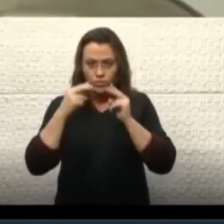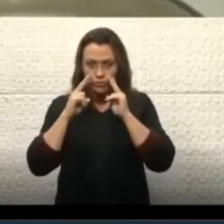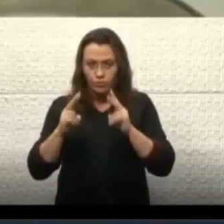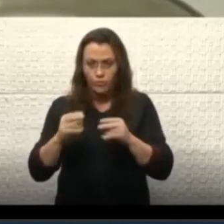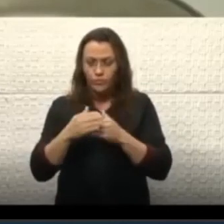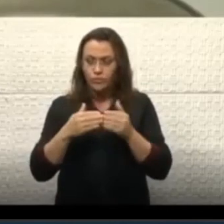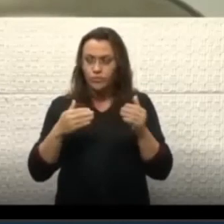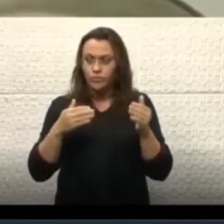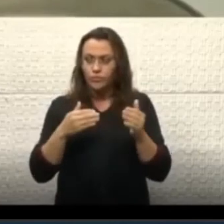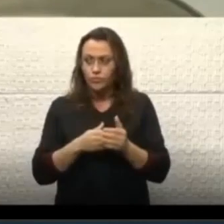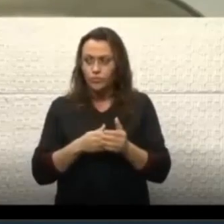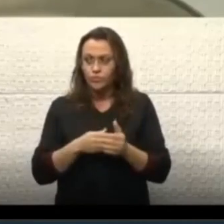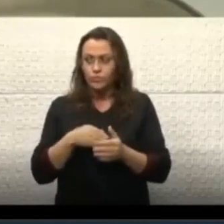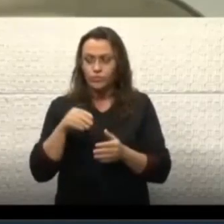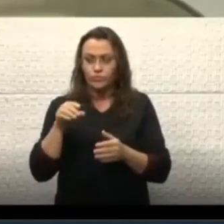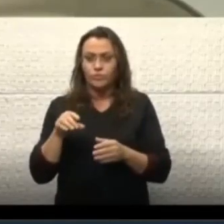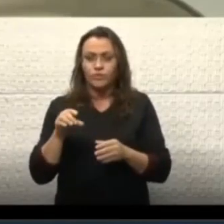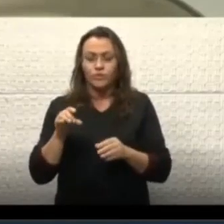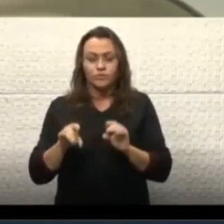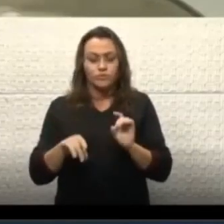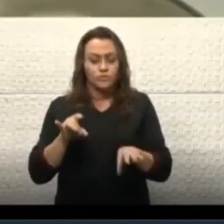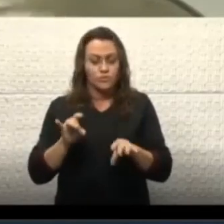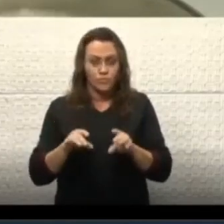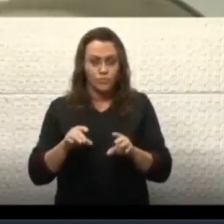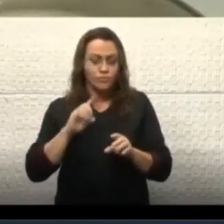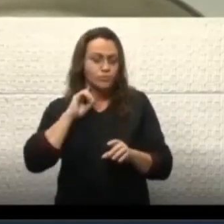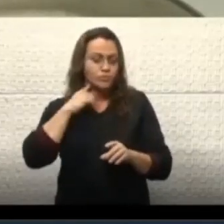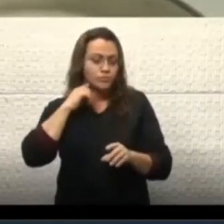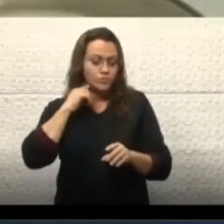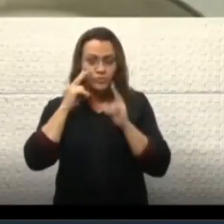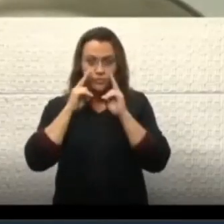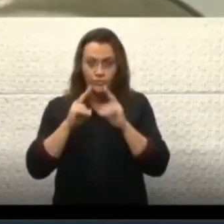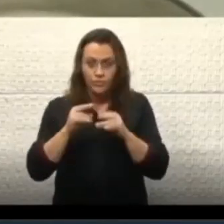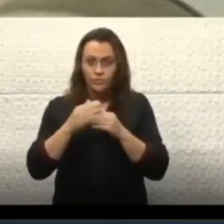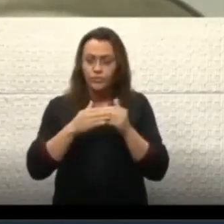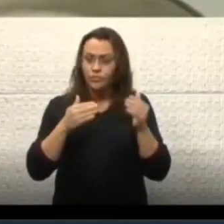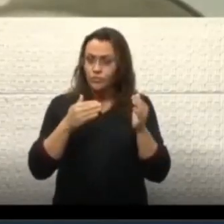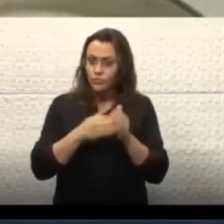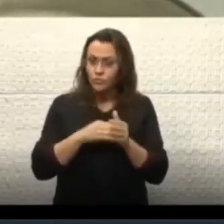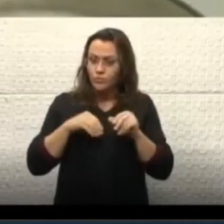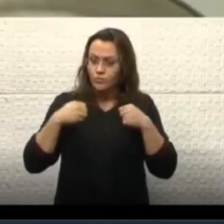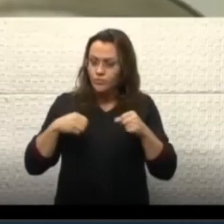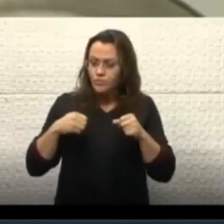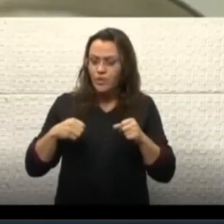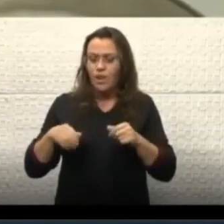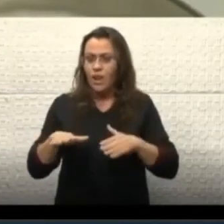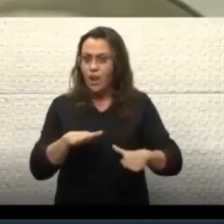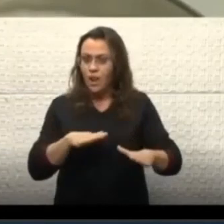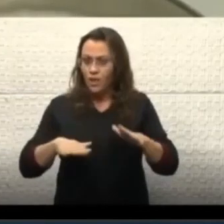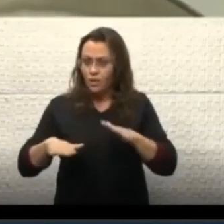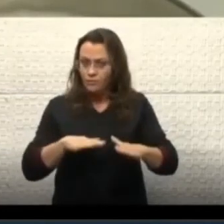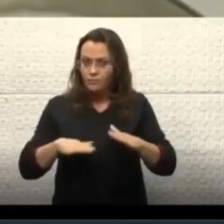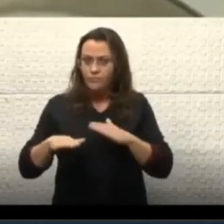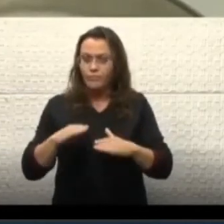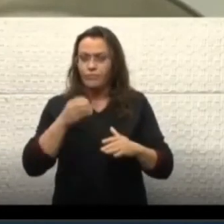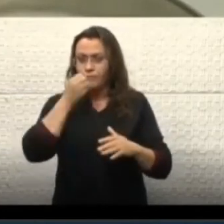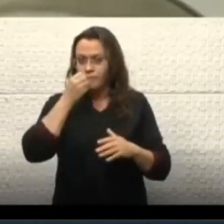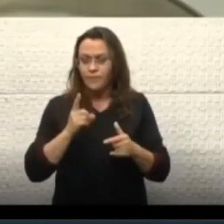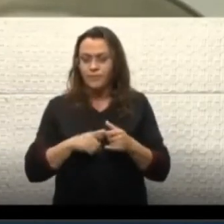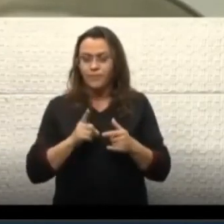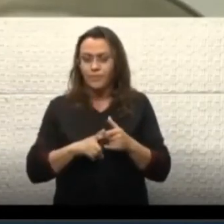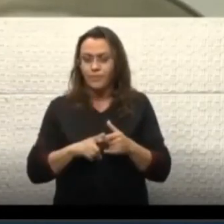tirando ali possíveis sujeiras, então vejam que a peneira também tem que estar bem lavada, para que a contaminação do